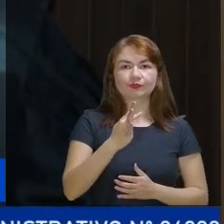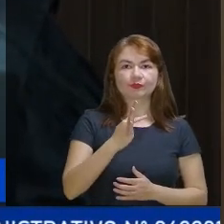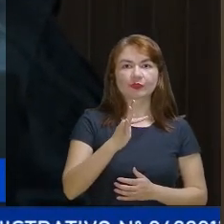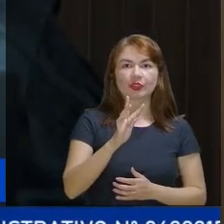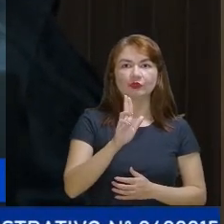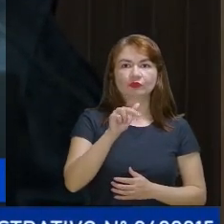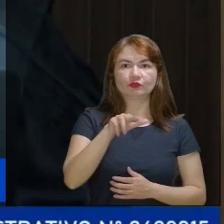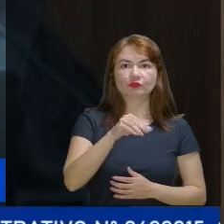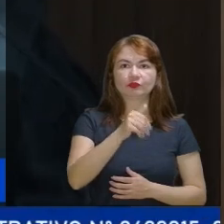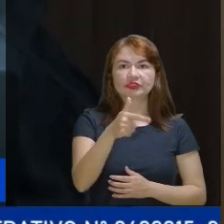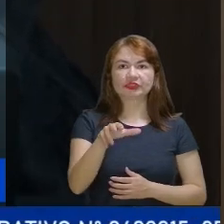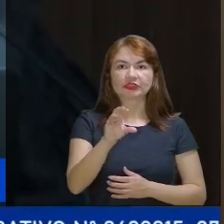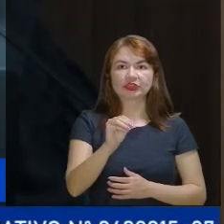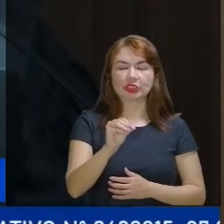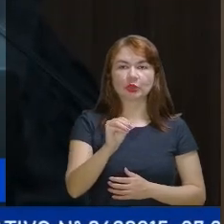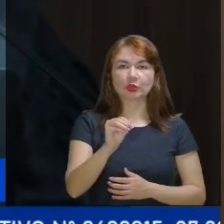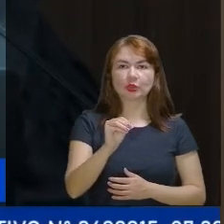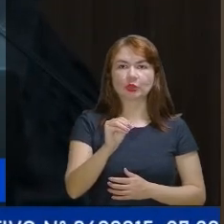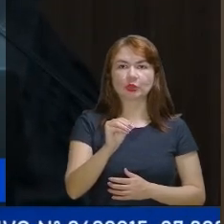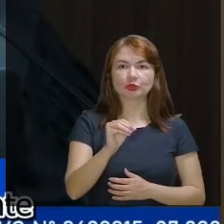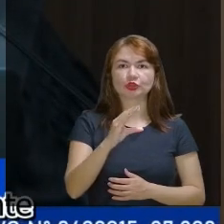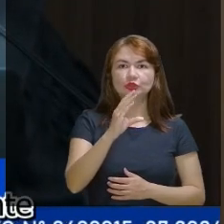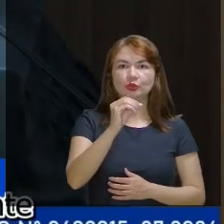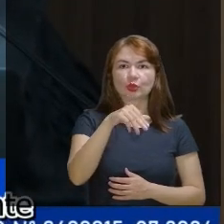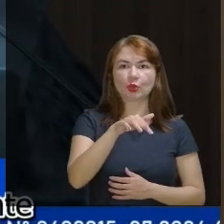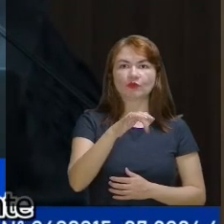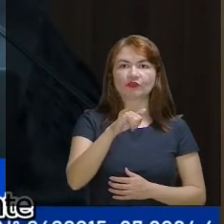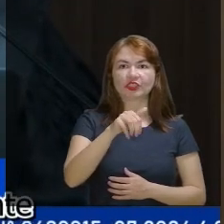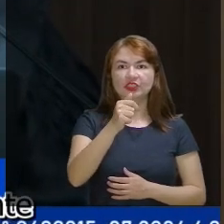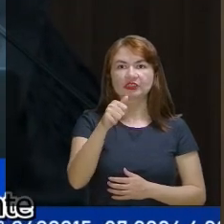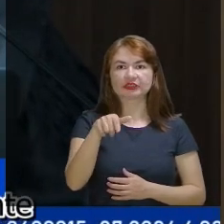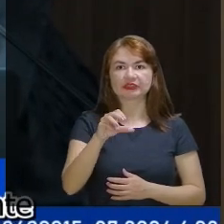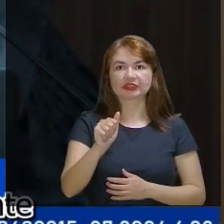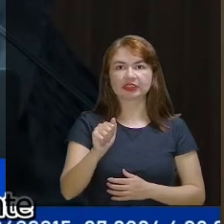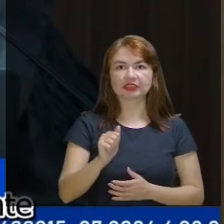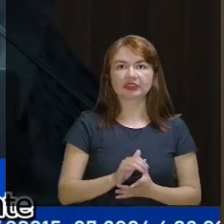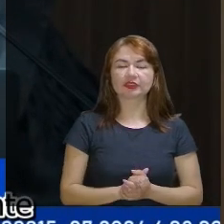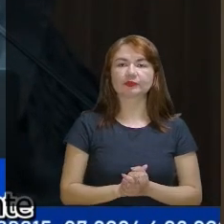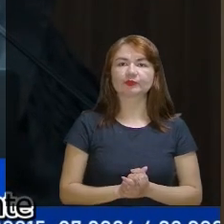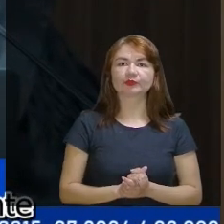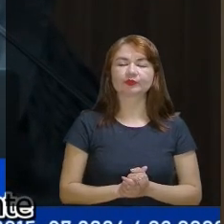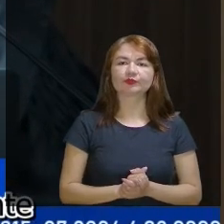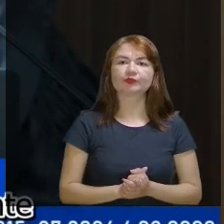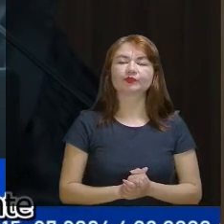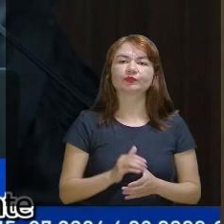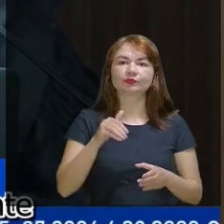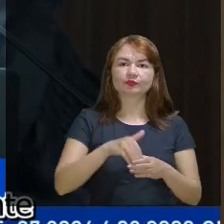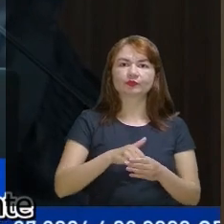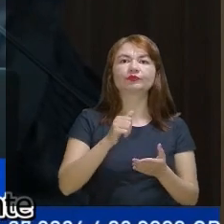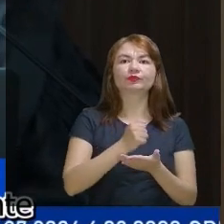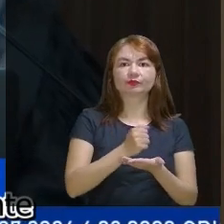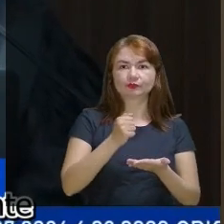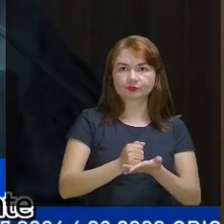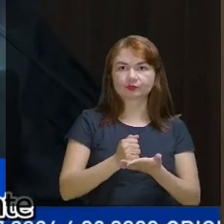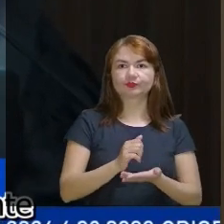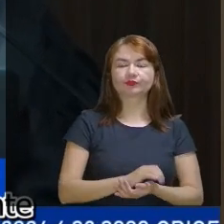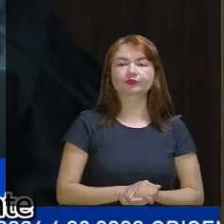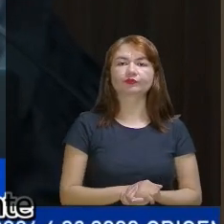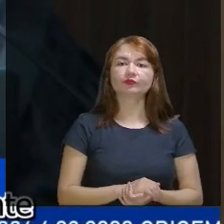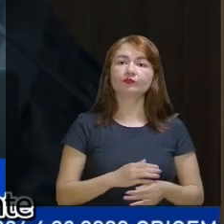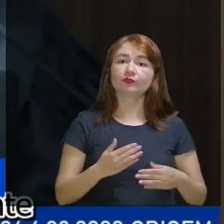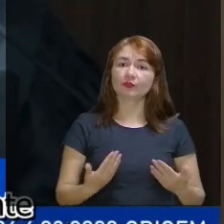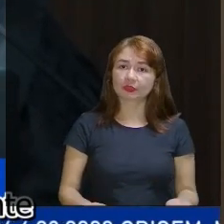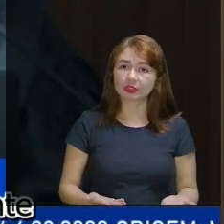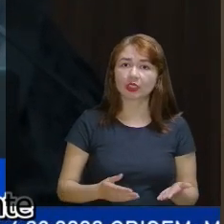confiança das zonas eleitorais. Desta feita, tendo sido encaminhado previamente o texto à análise de Vossas